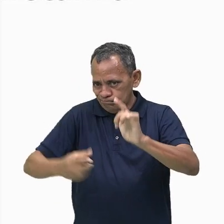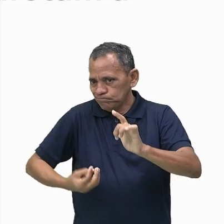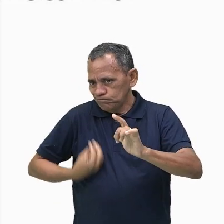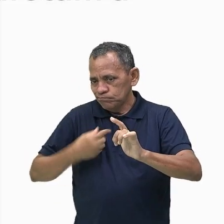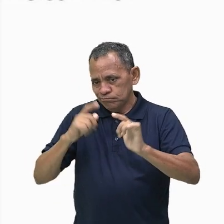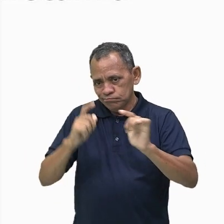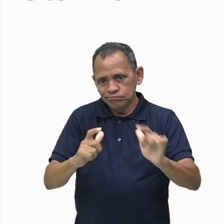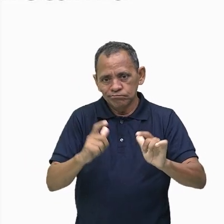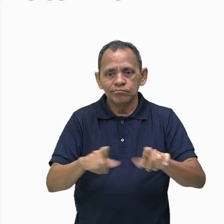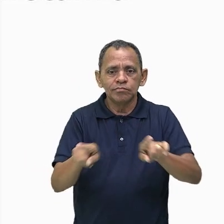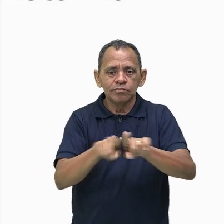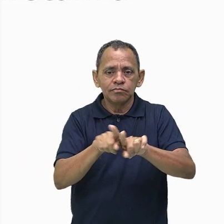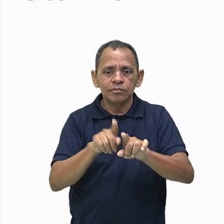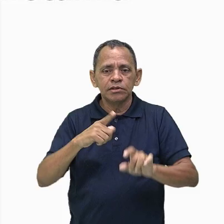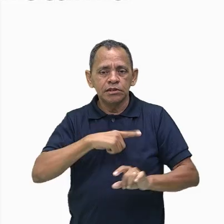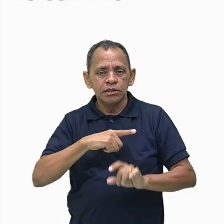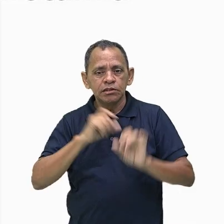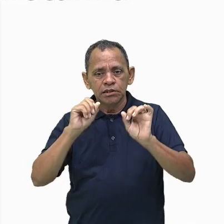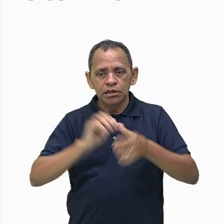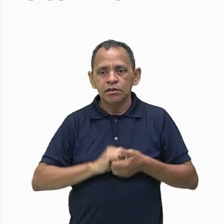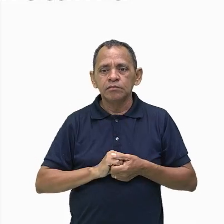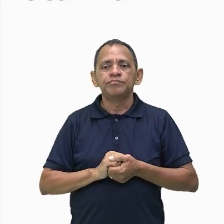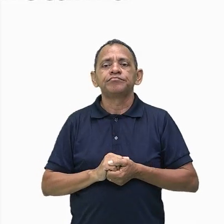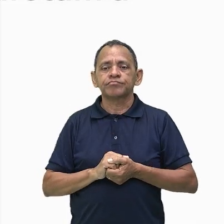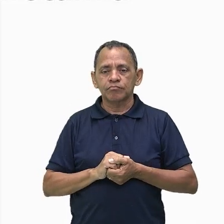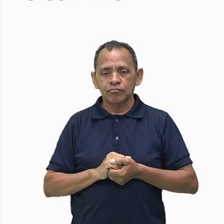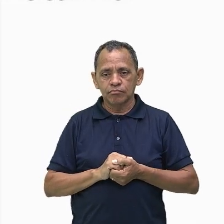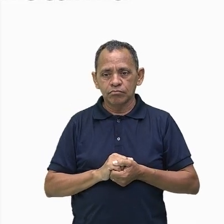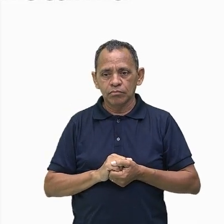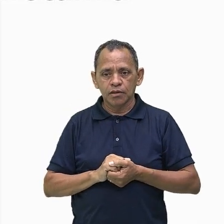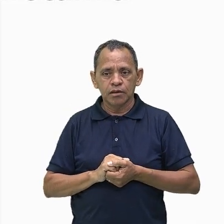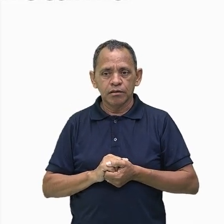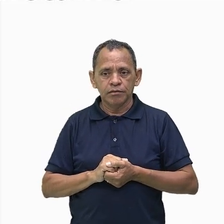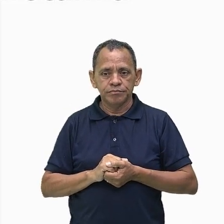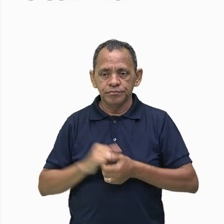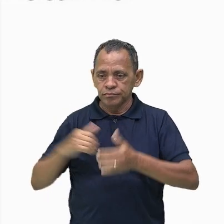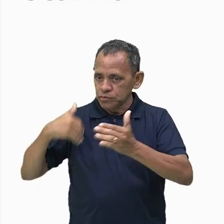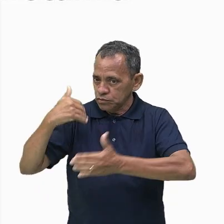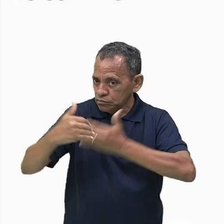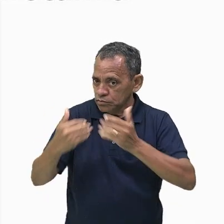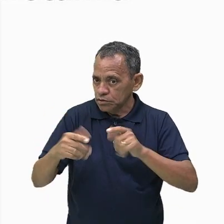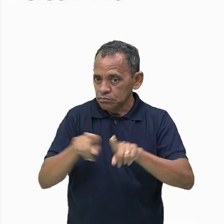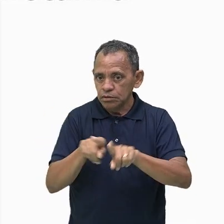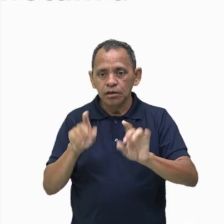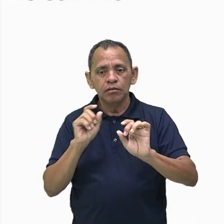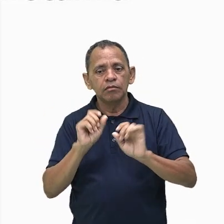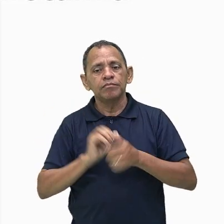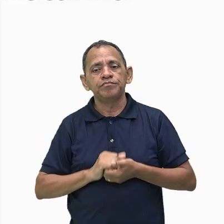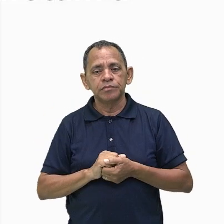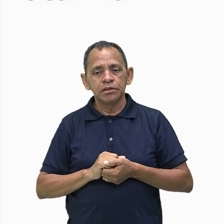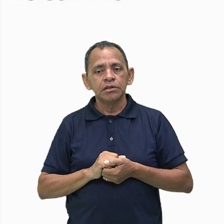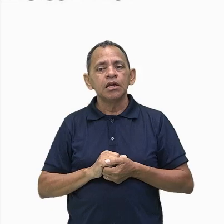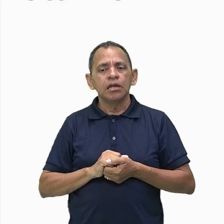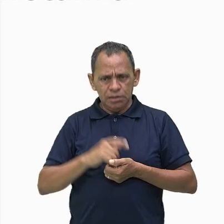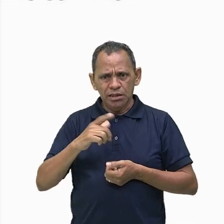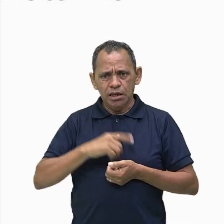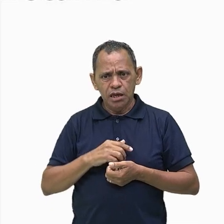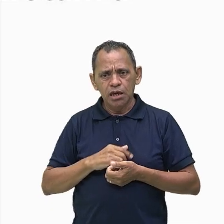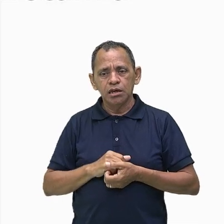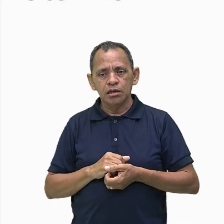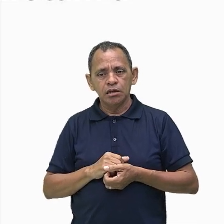Onde acaba tendo uma maior movimentação. Lógico, vamos ter pontos positivos e também vamos ter